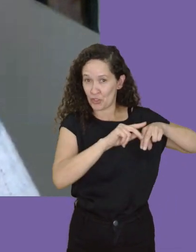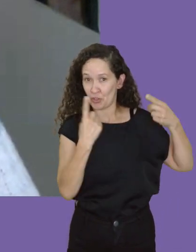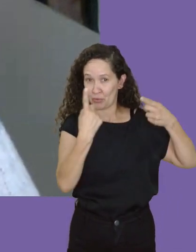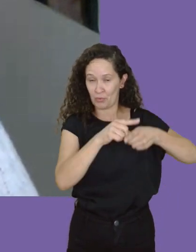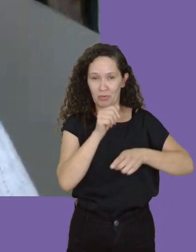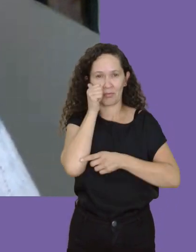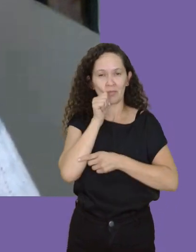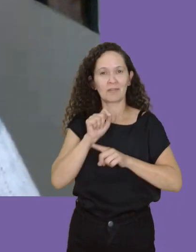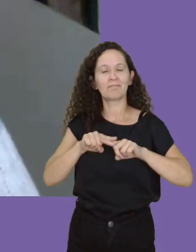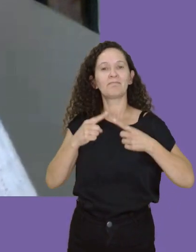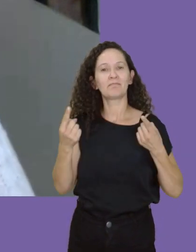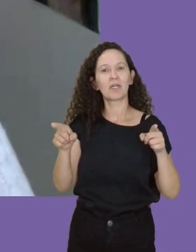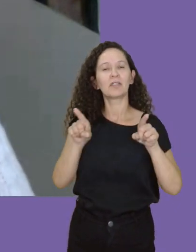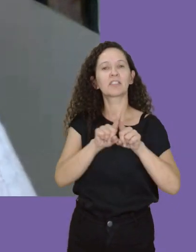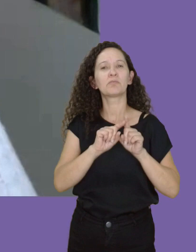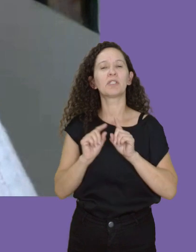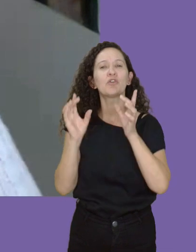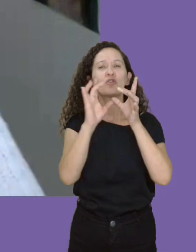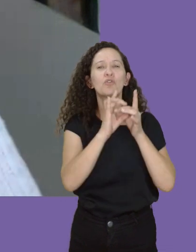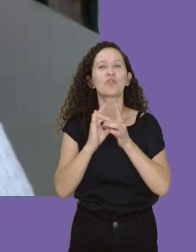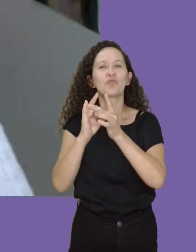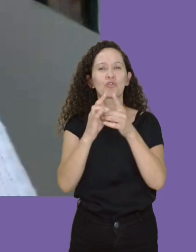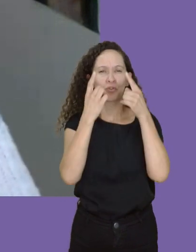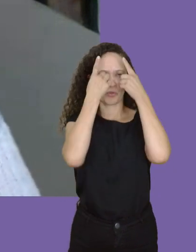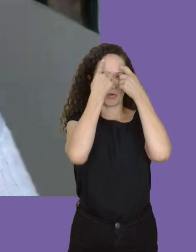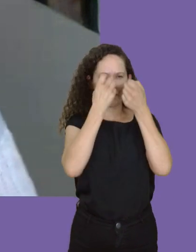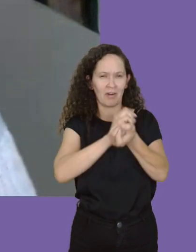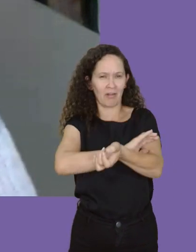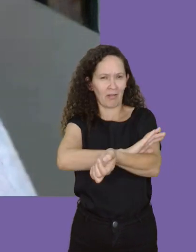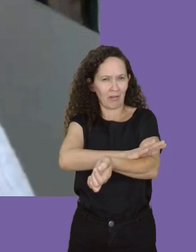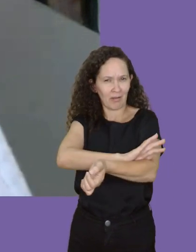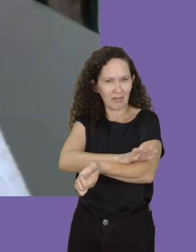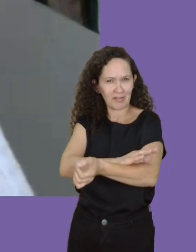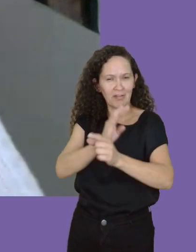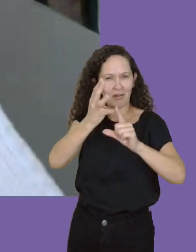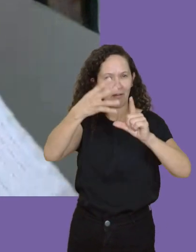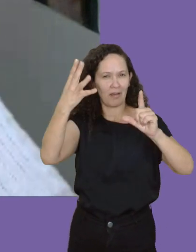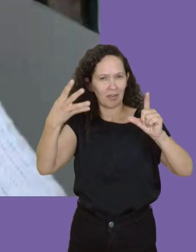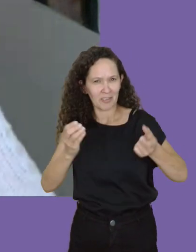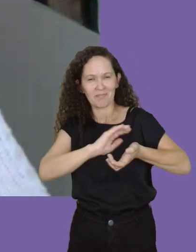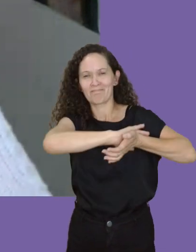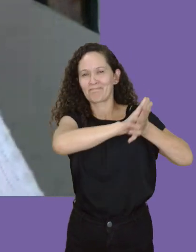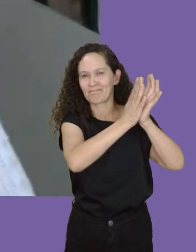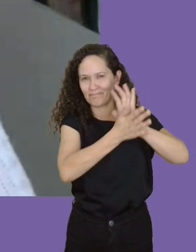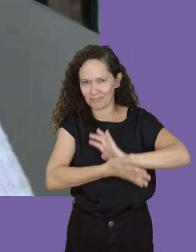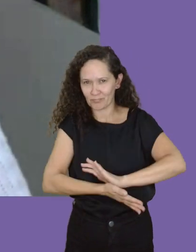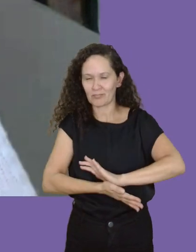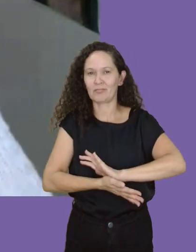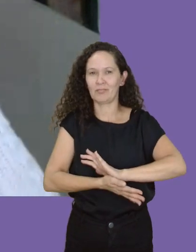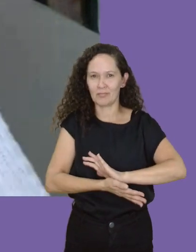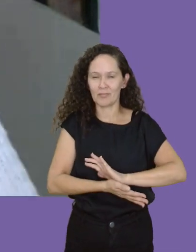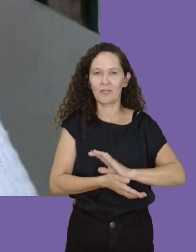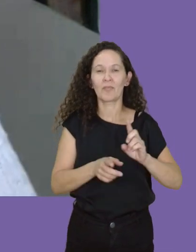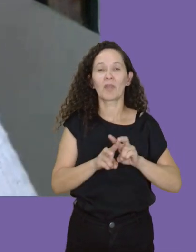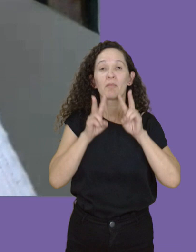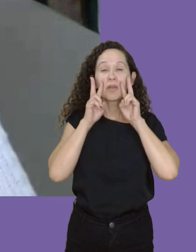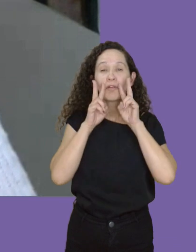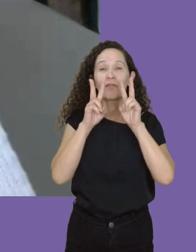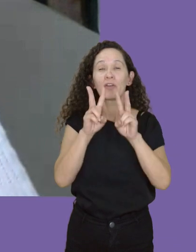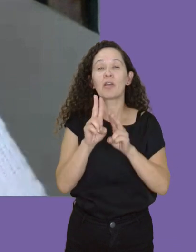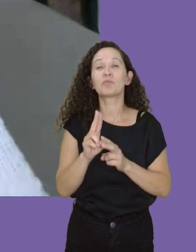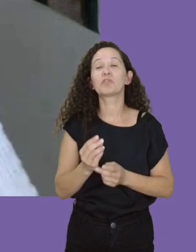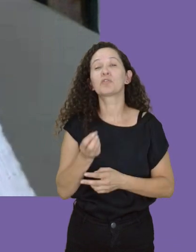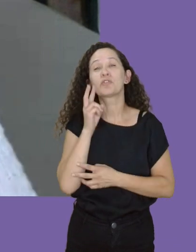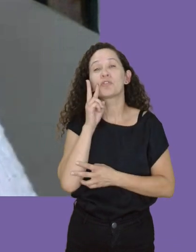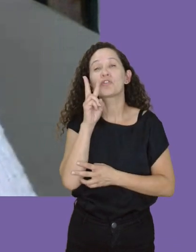é atravessada junto com a violência racial, LGBTfóbica, e vemos através de